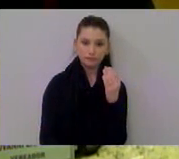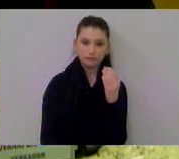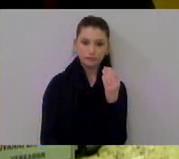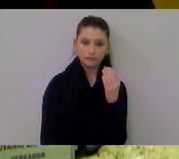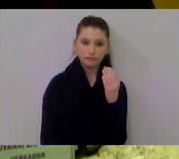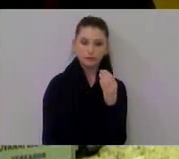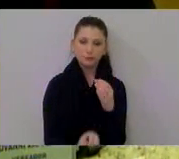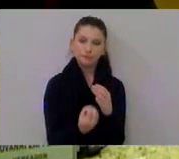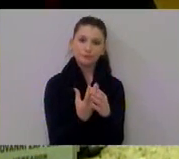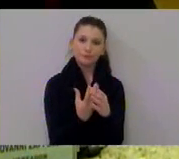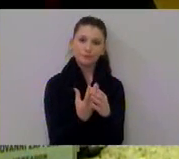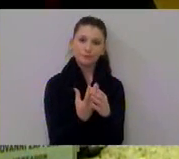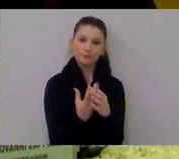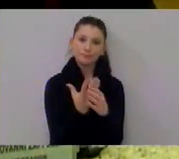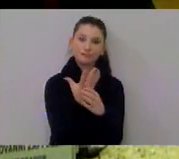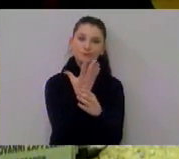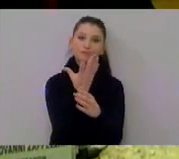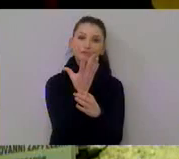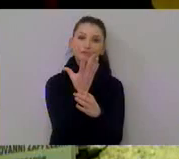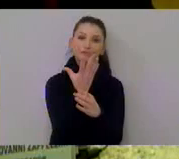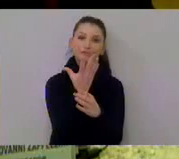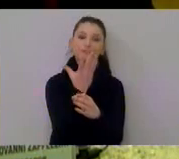almeja.